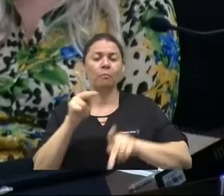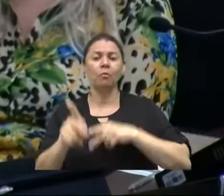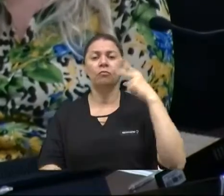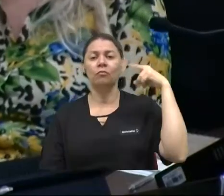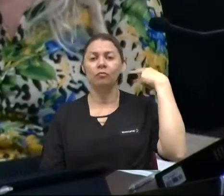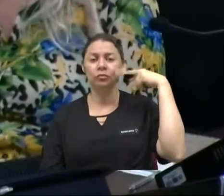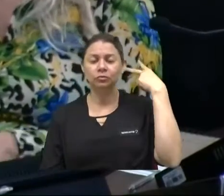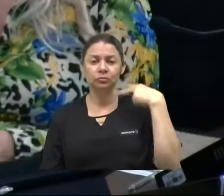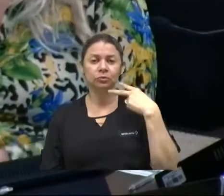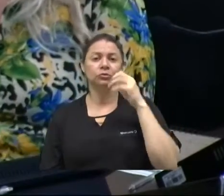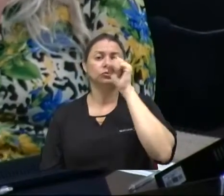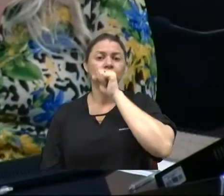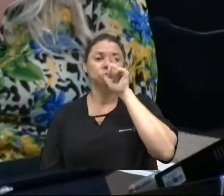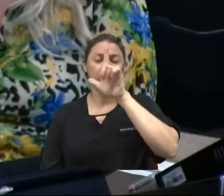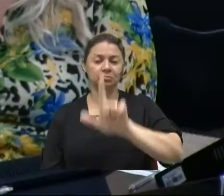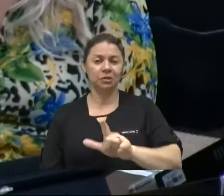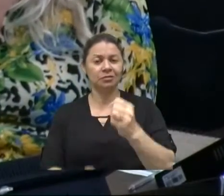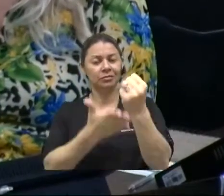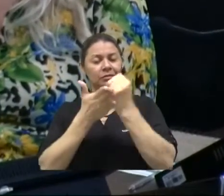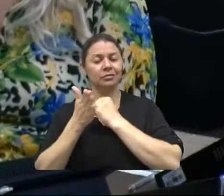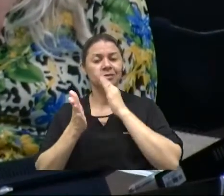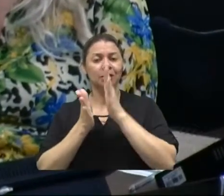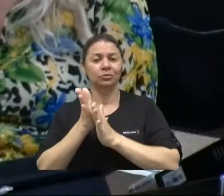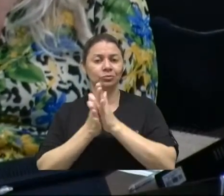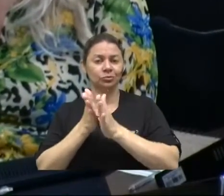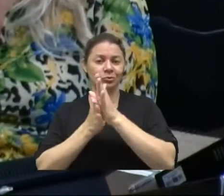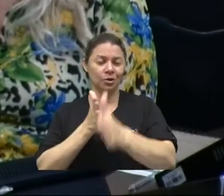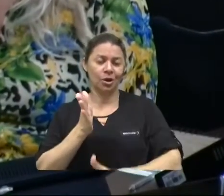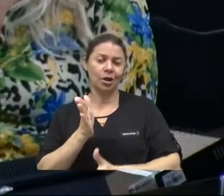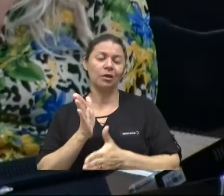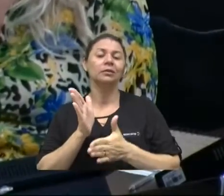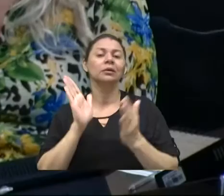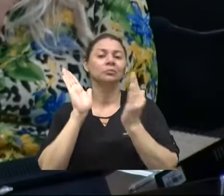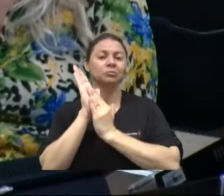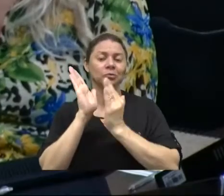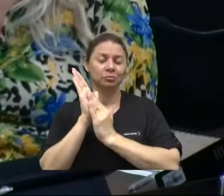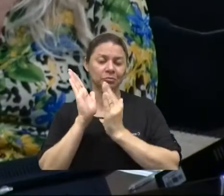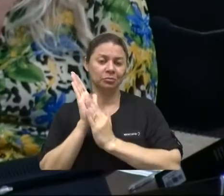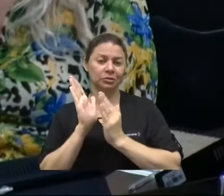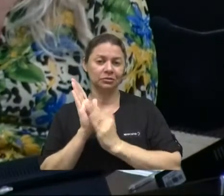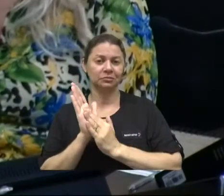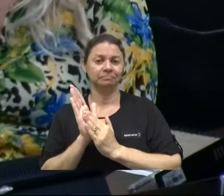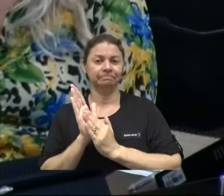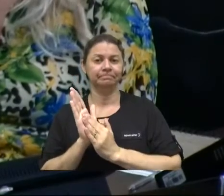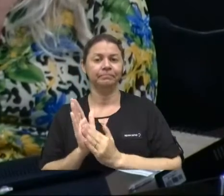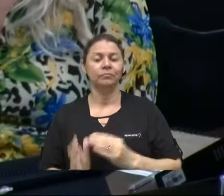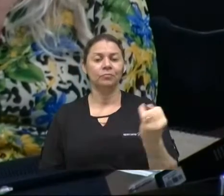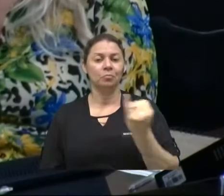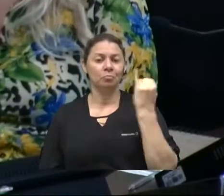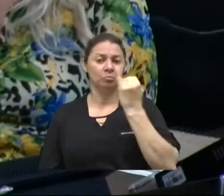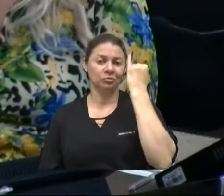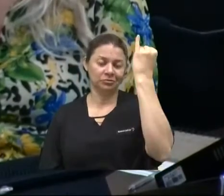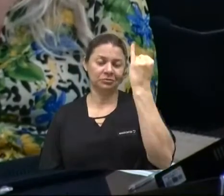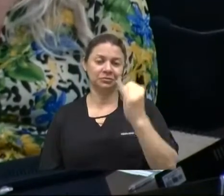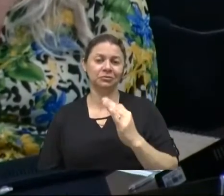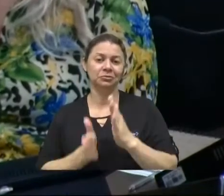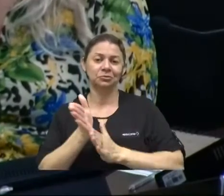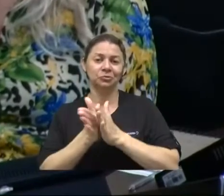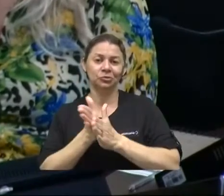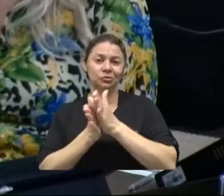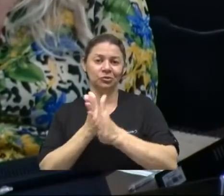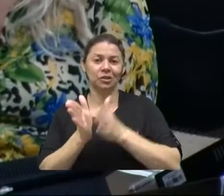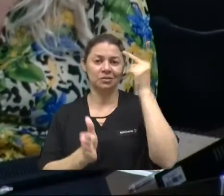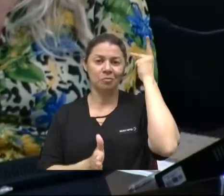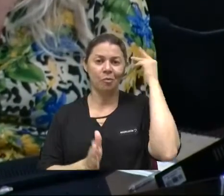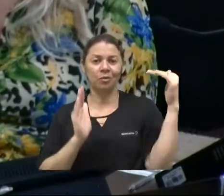vereadores, possamos trazer essa benfeitoria tão importante, esse avanço em nossa cidade, para